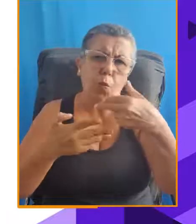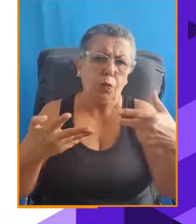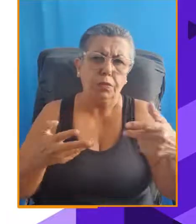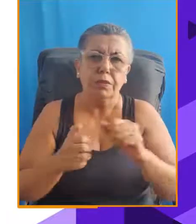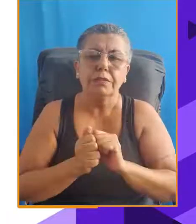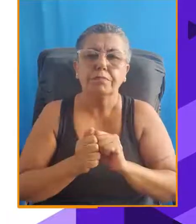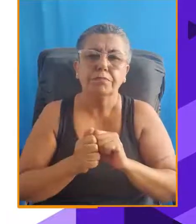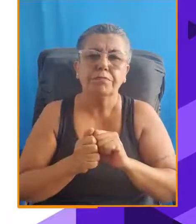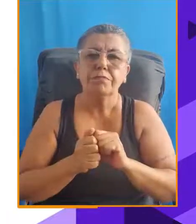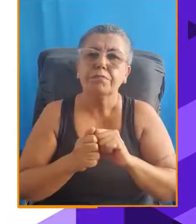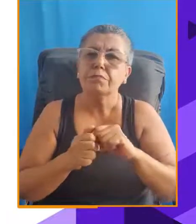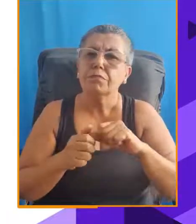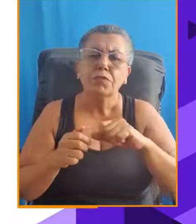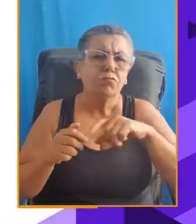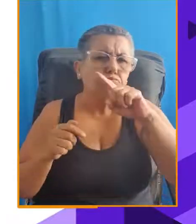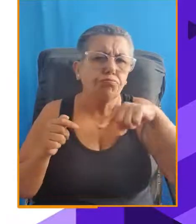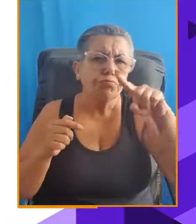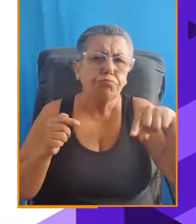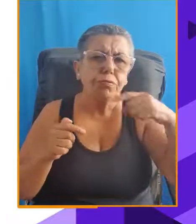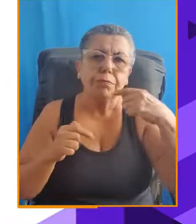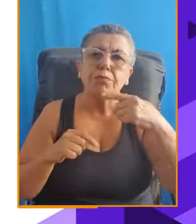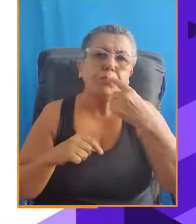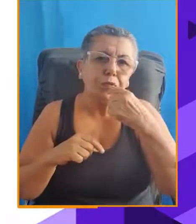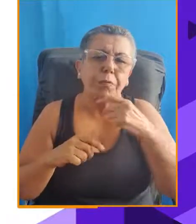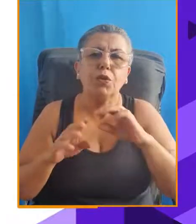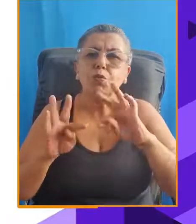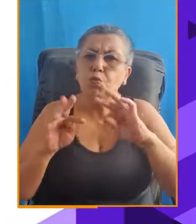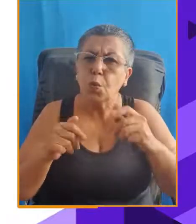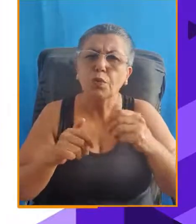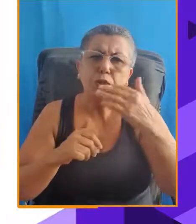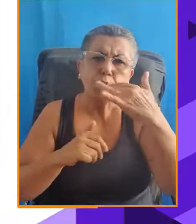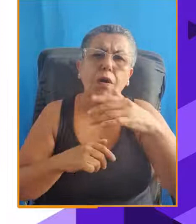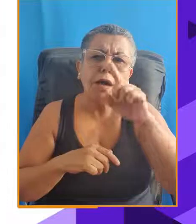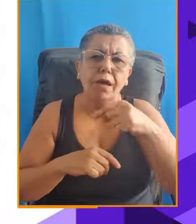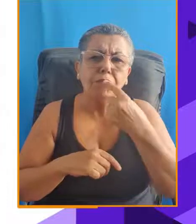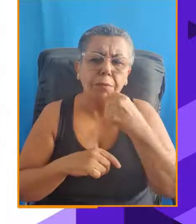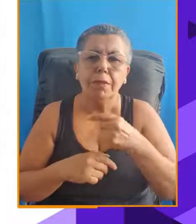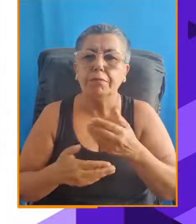enquanto o matiz de todas as cores é o mesmo, o vermelho.